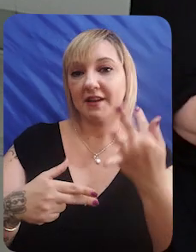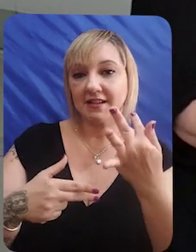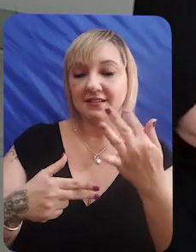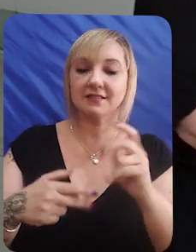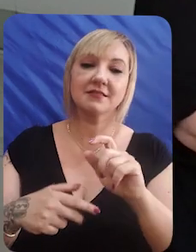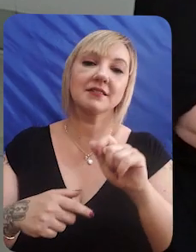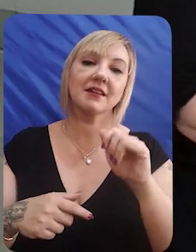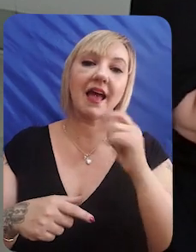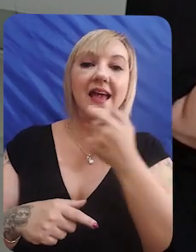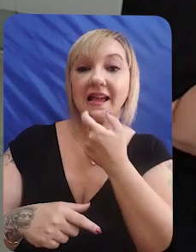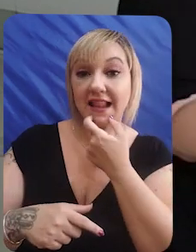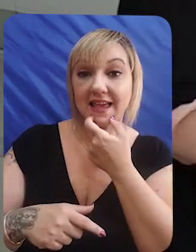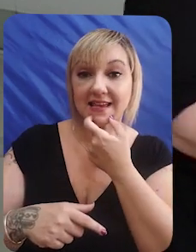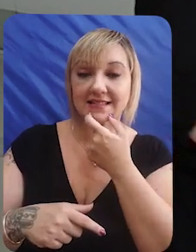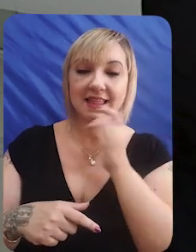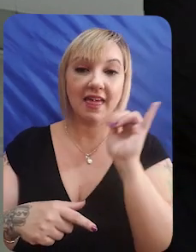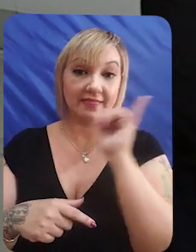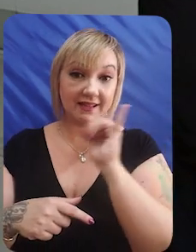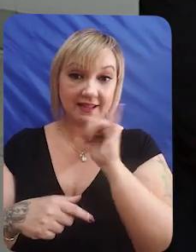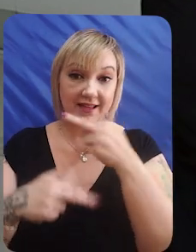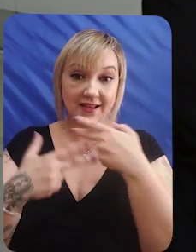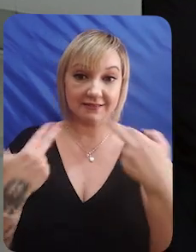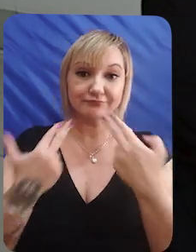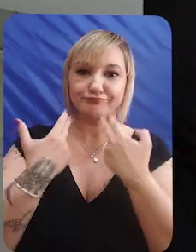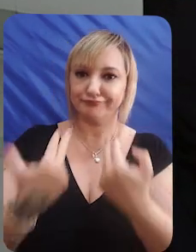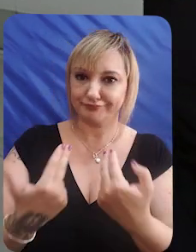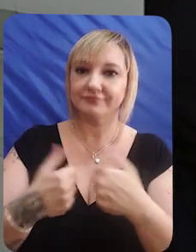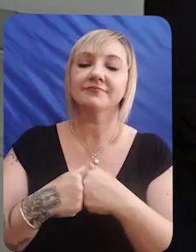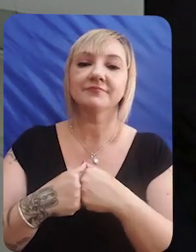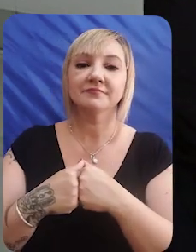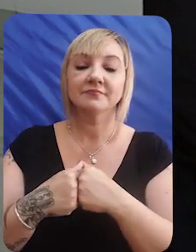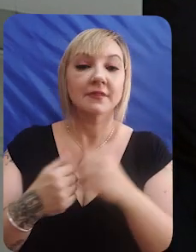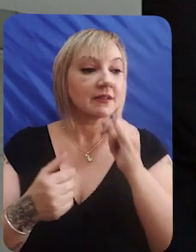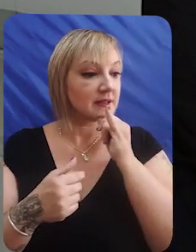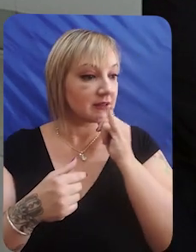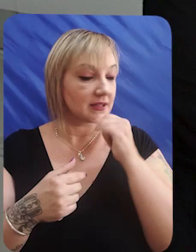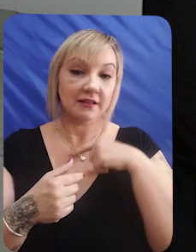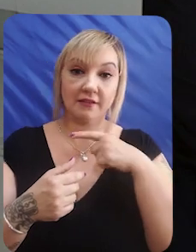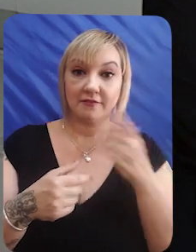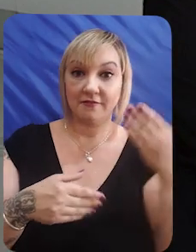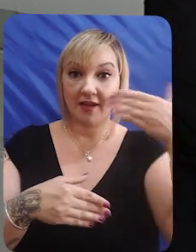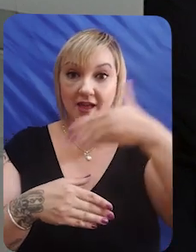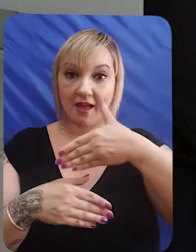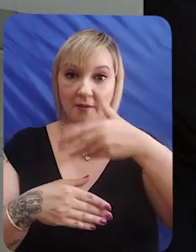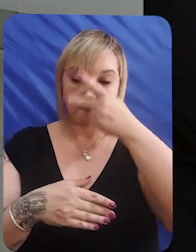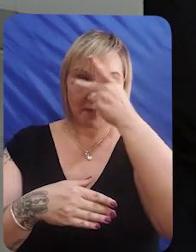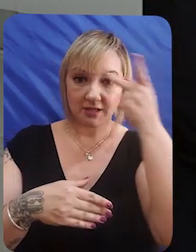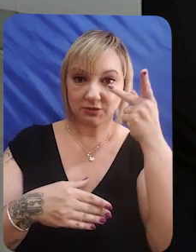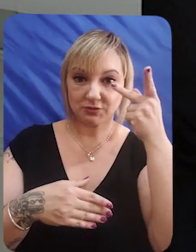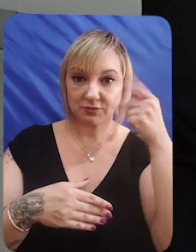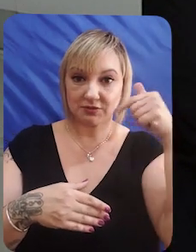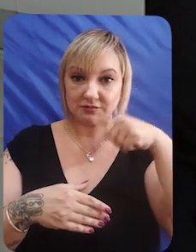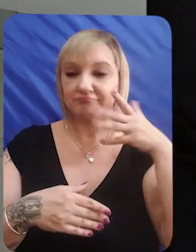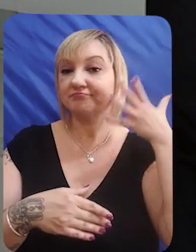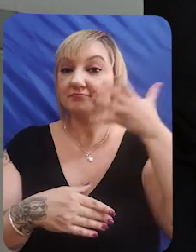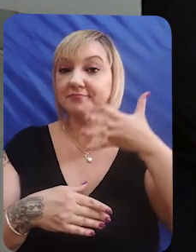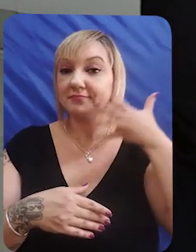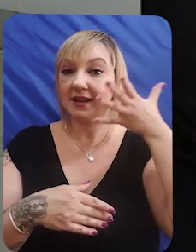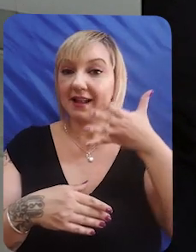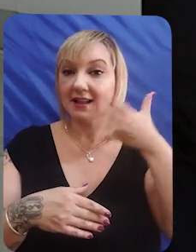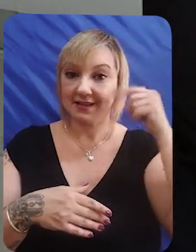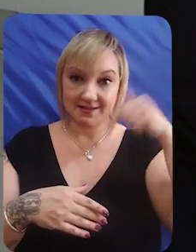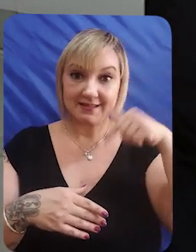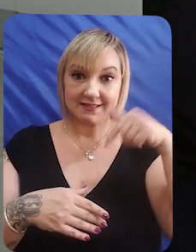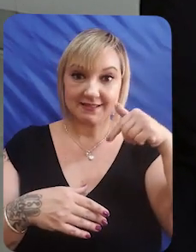francesa, tem a língua inglesa, a língua italiana. Então, por exemplo, quando vem um intérprete, vem uma pessoa fazer um palestrante, e